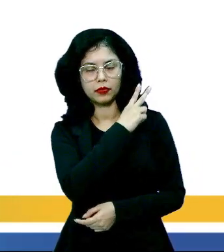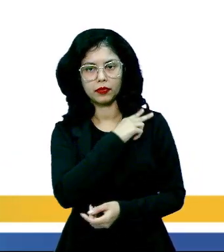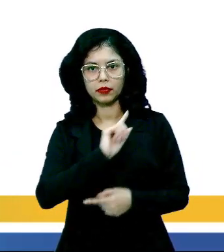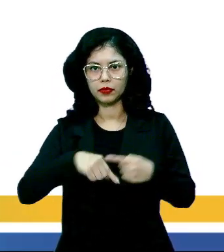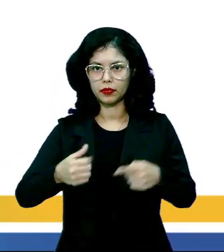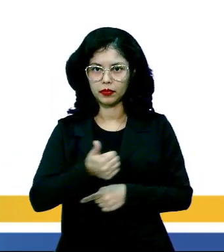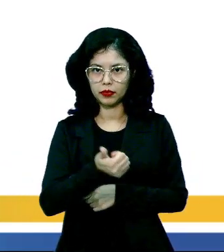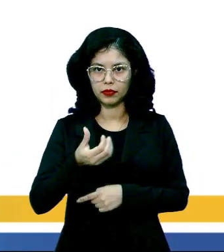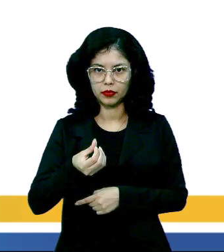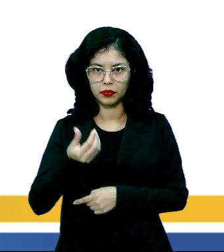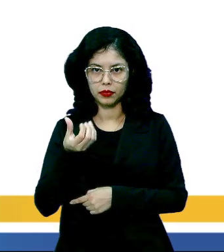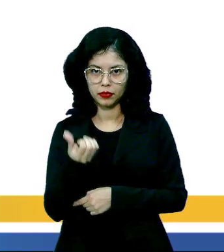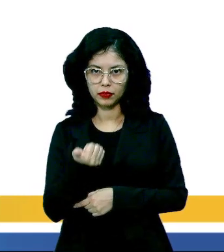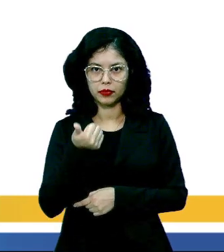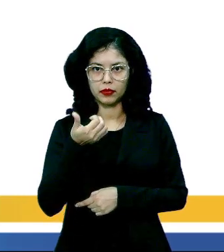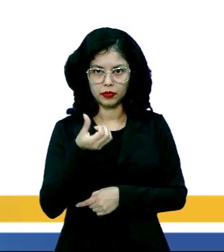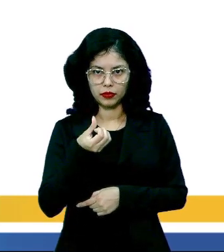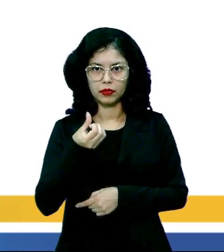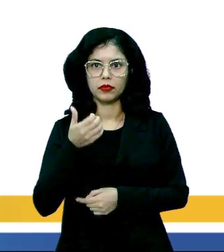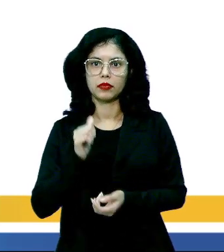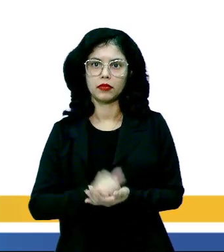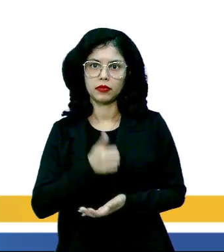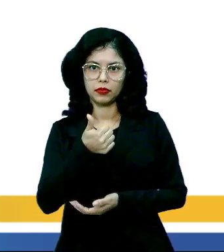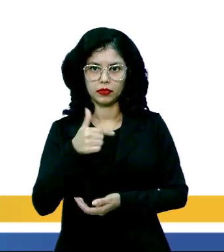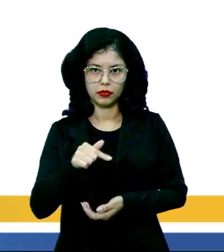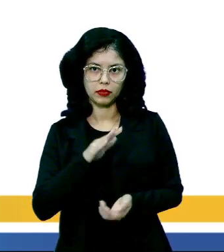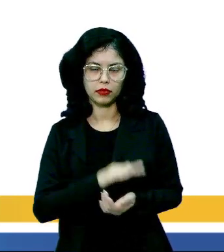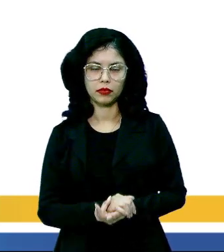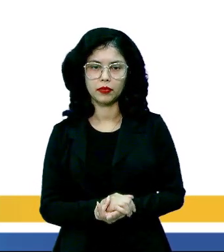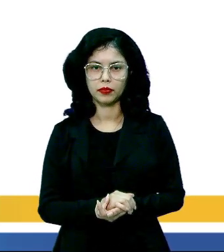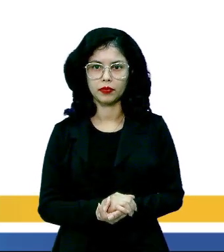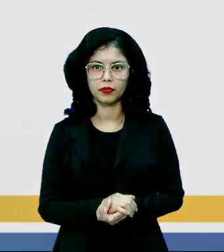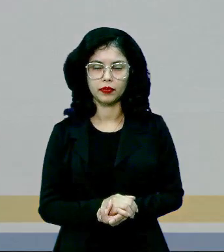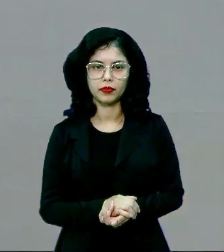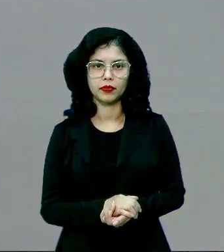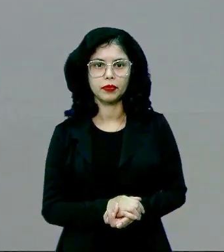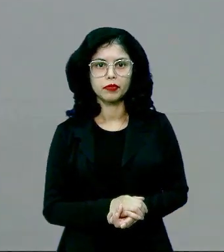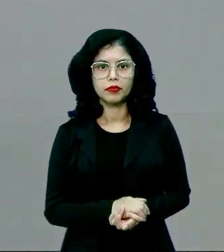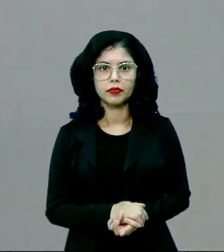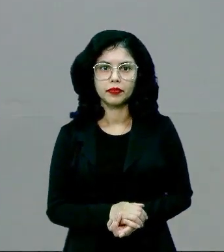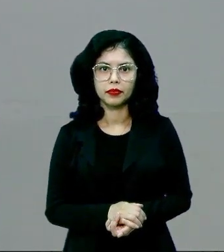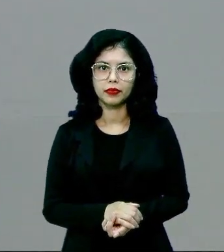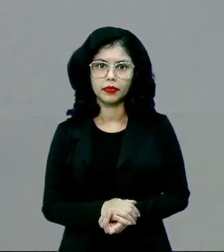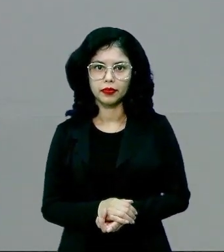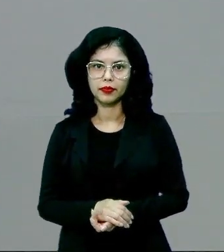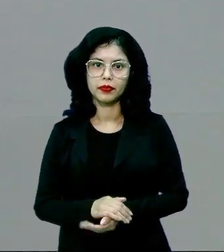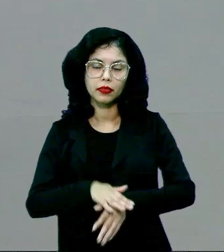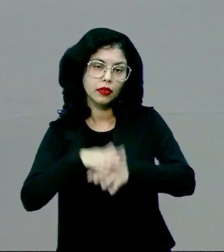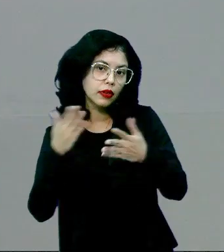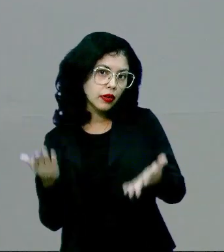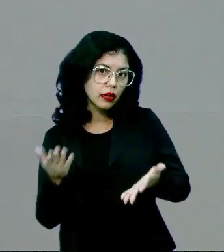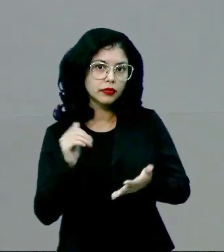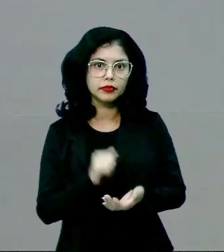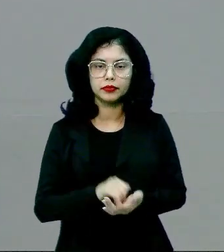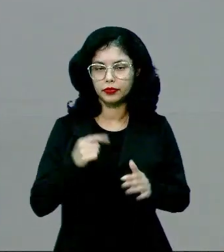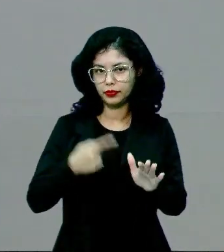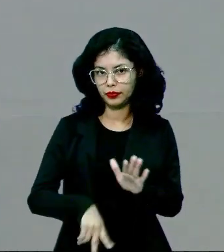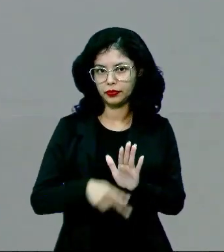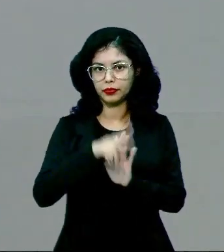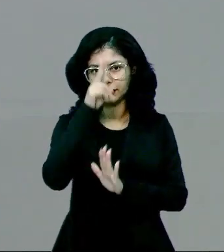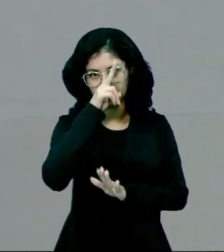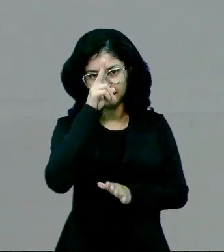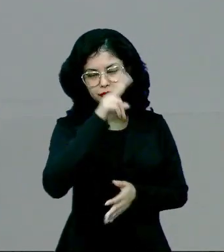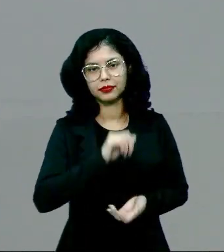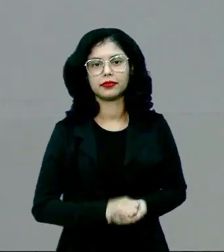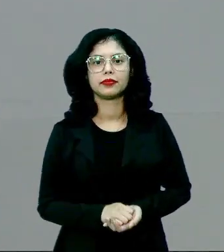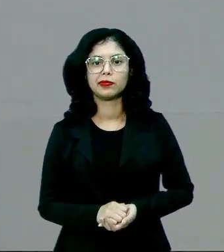a página 116 galera capa verde eu colocar para o professor enfatiza esse negócio de capa verde Porque infelizmente pessoal dentro eu